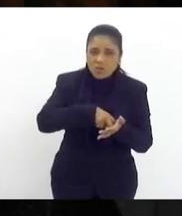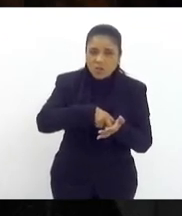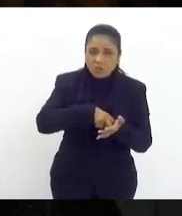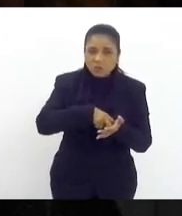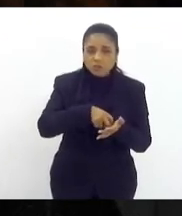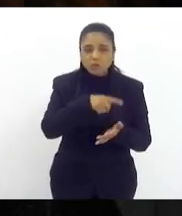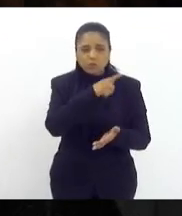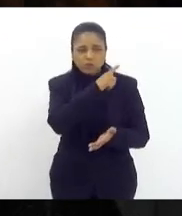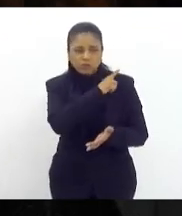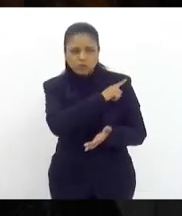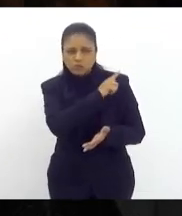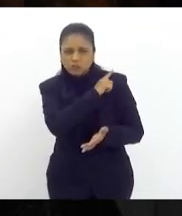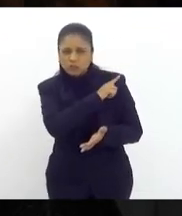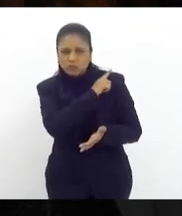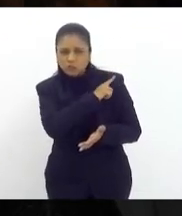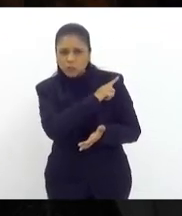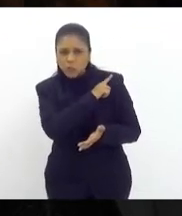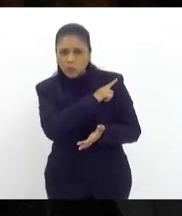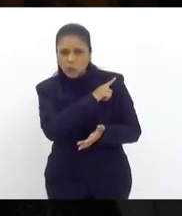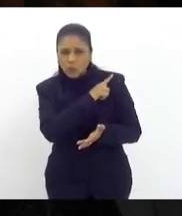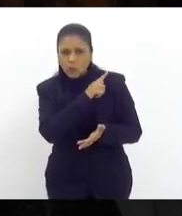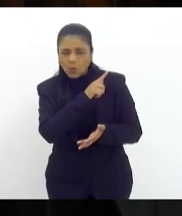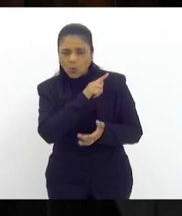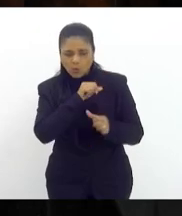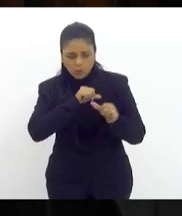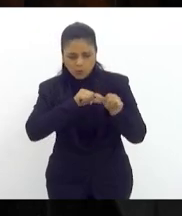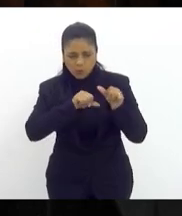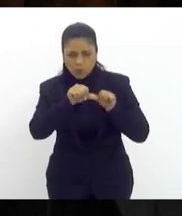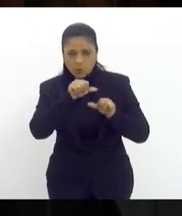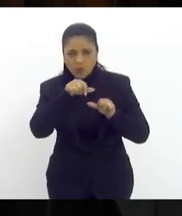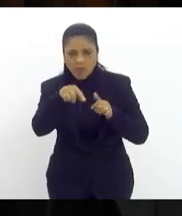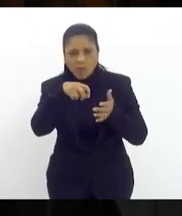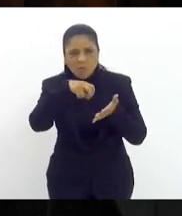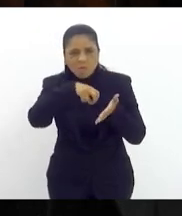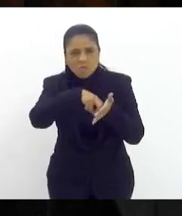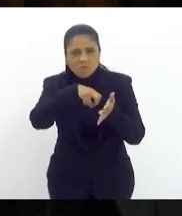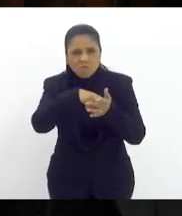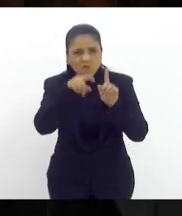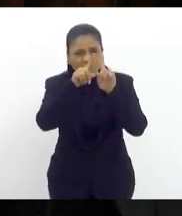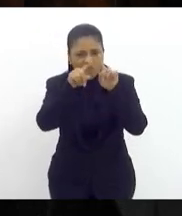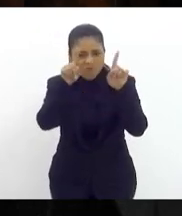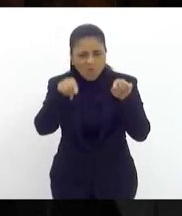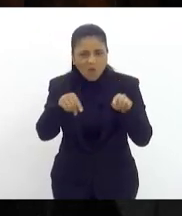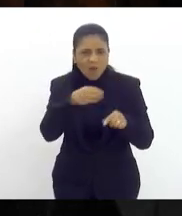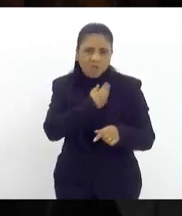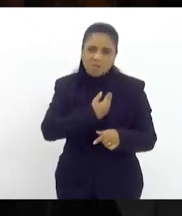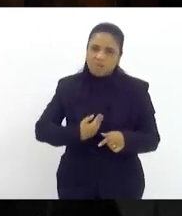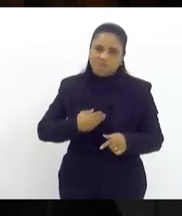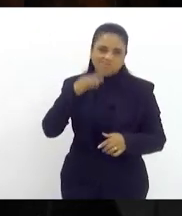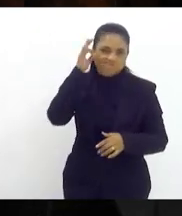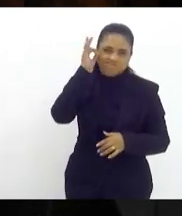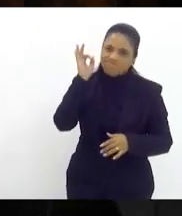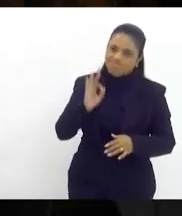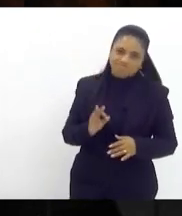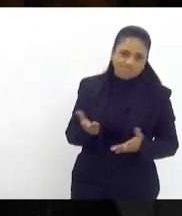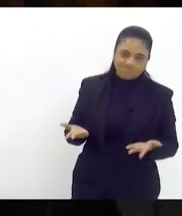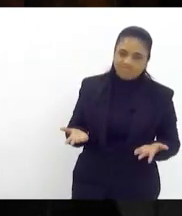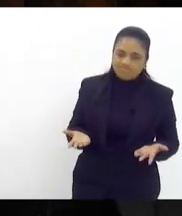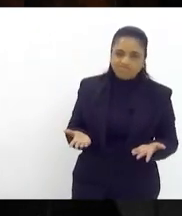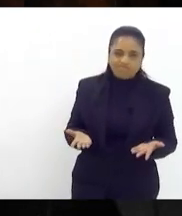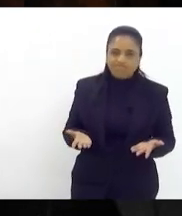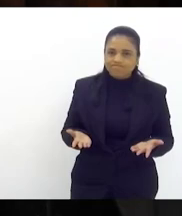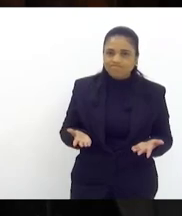gestores para punir o funcionalismo público não dá para entender aliás